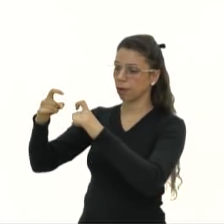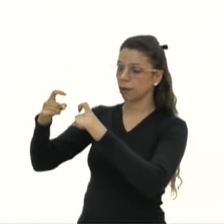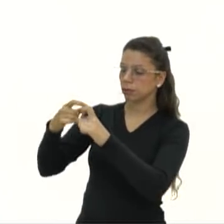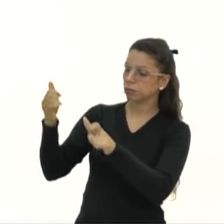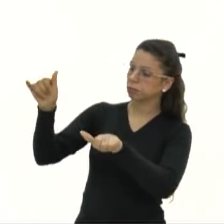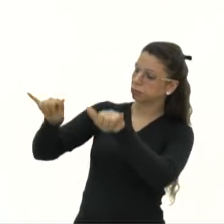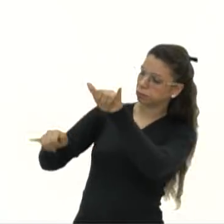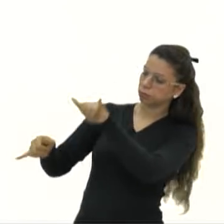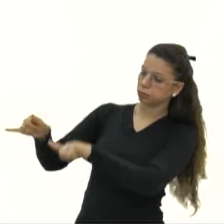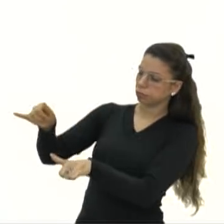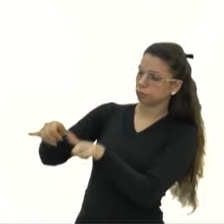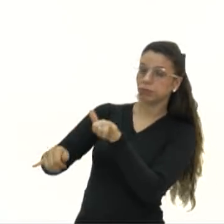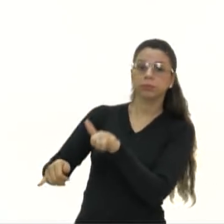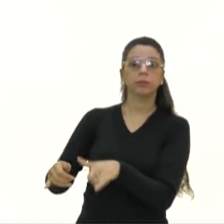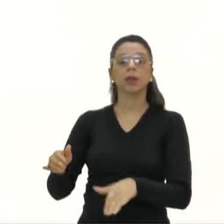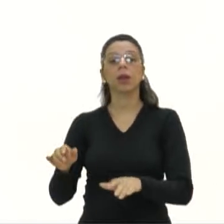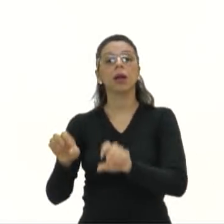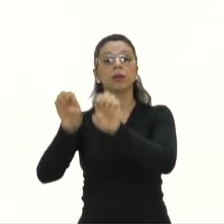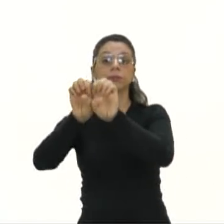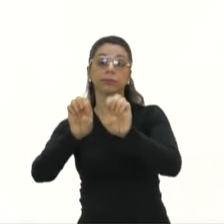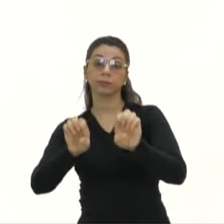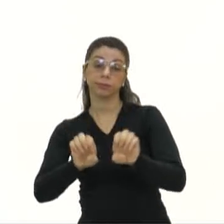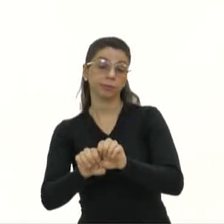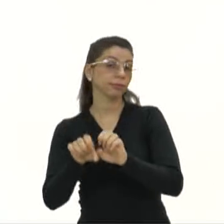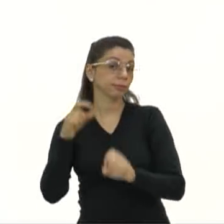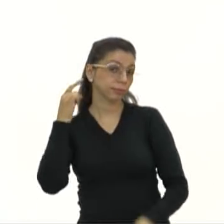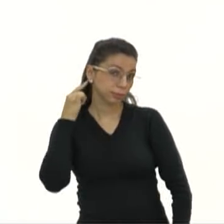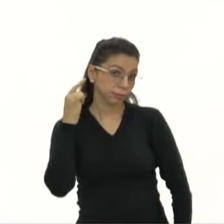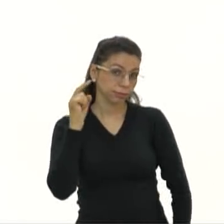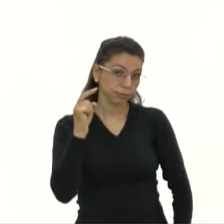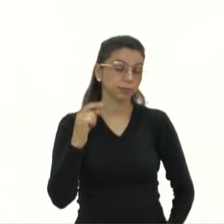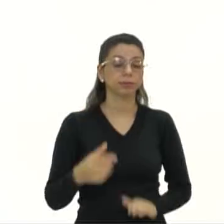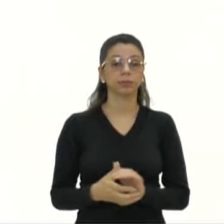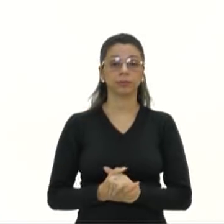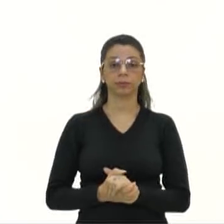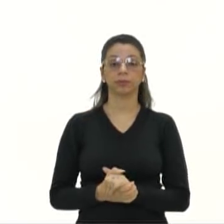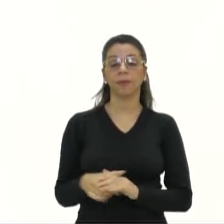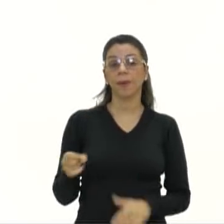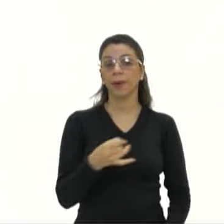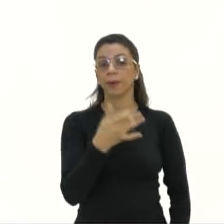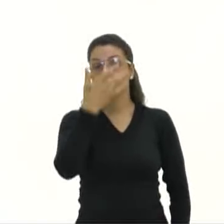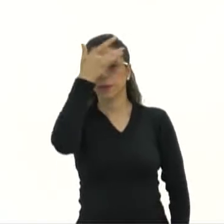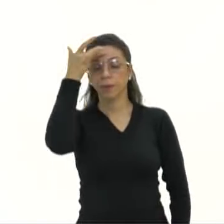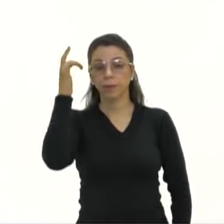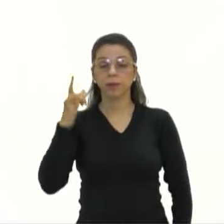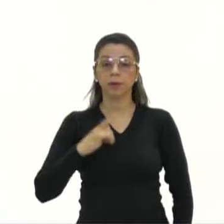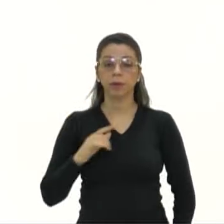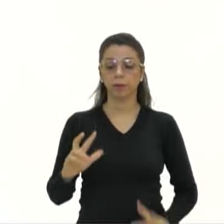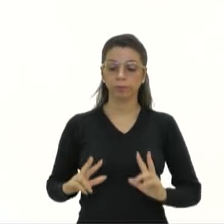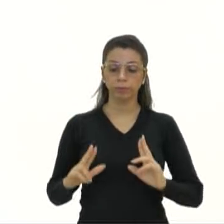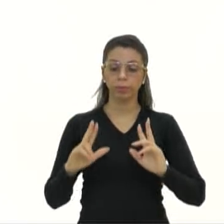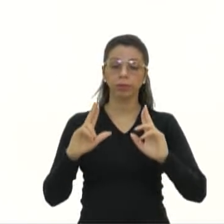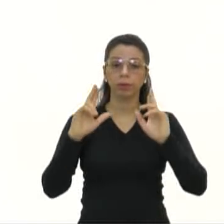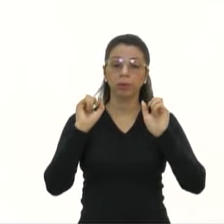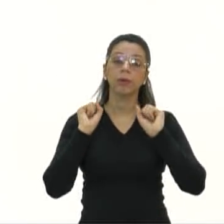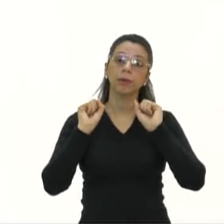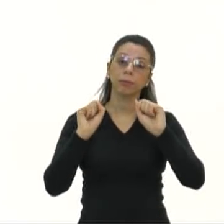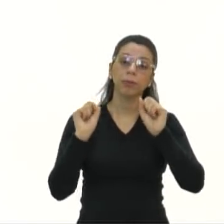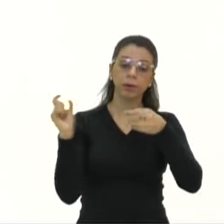ele analisar as nossas estruturas da orelha. Em algumas pessoas, uma cirurgia